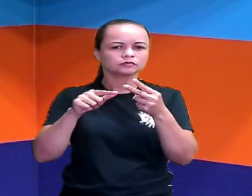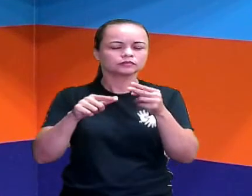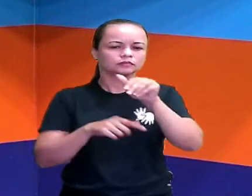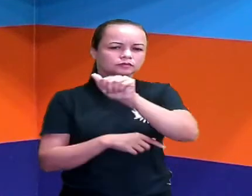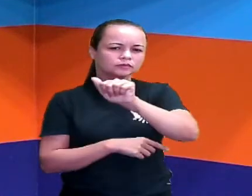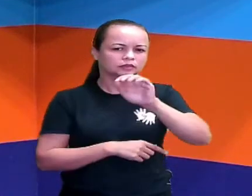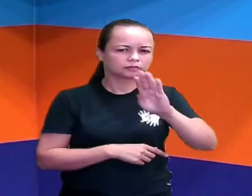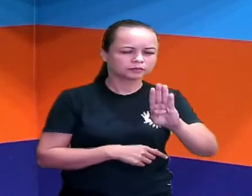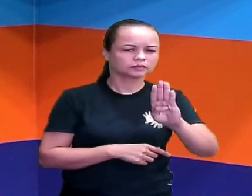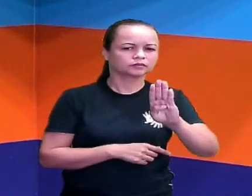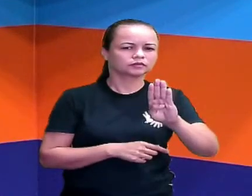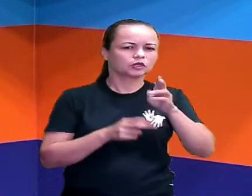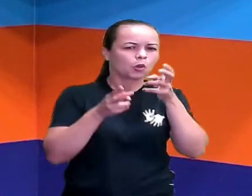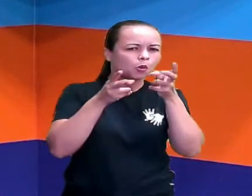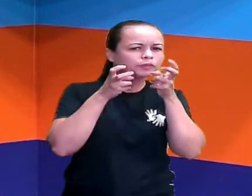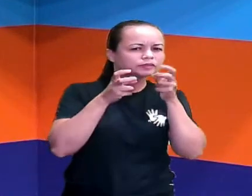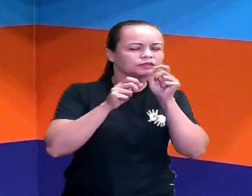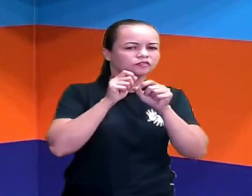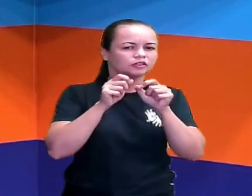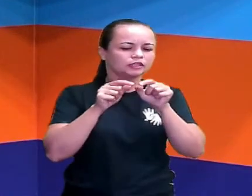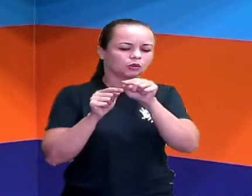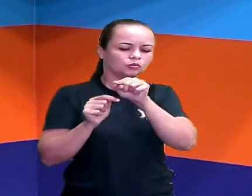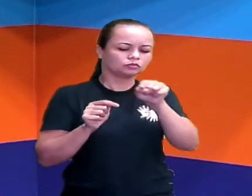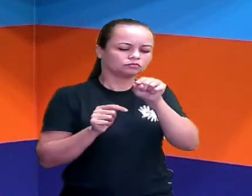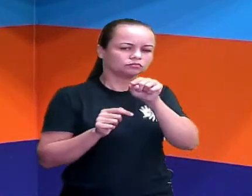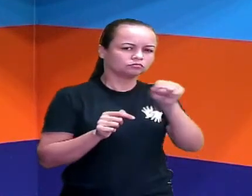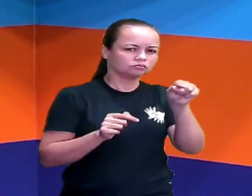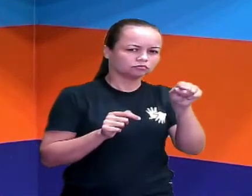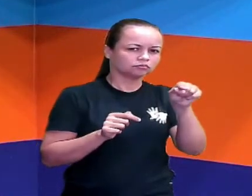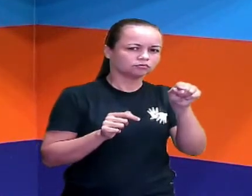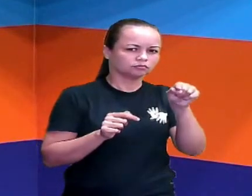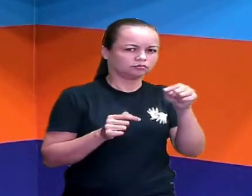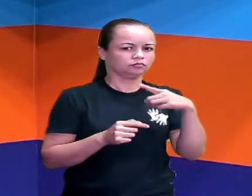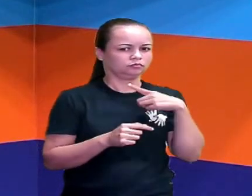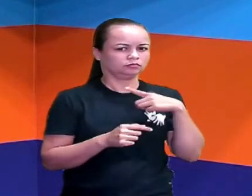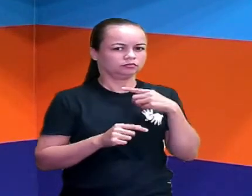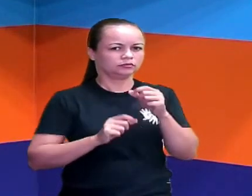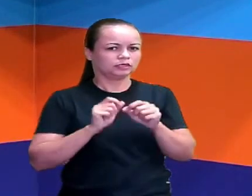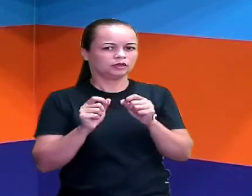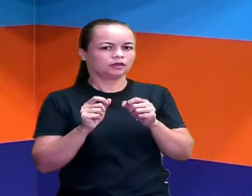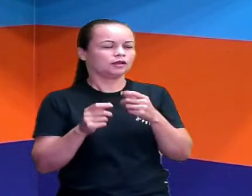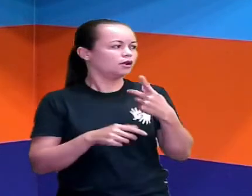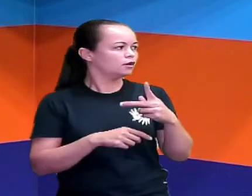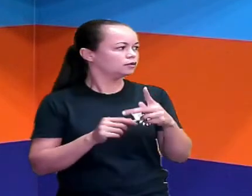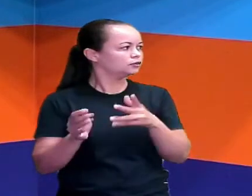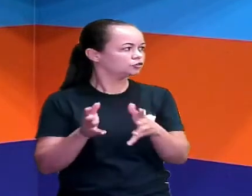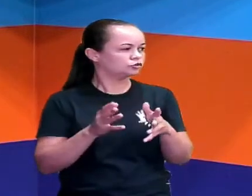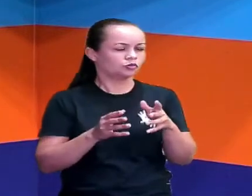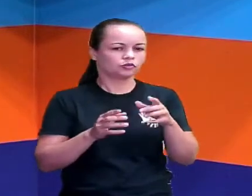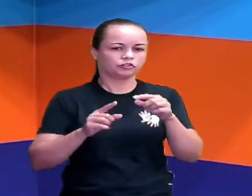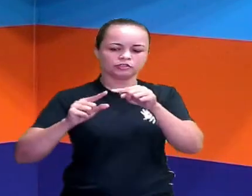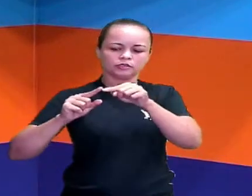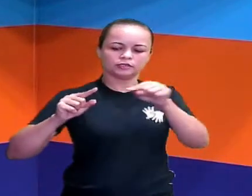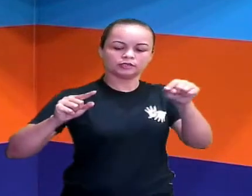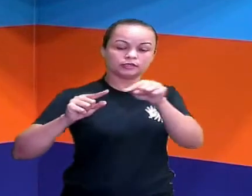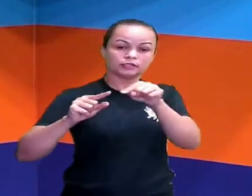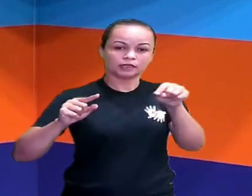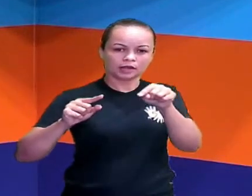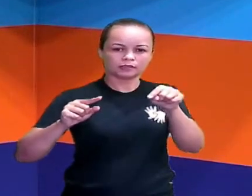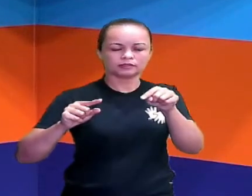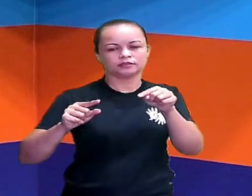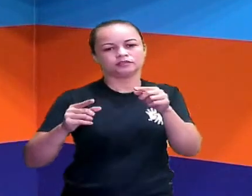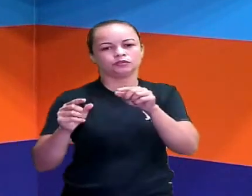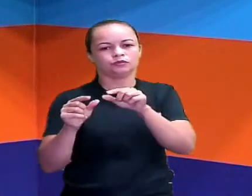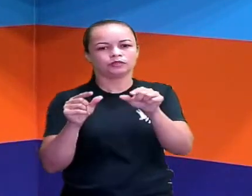AB, você observa que eu tenho 2 tracinhos, não tenho? Pronto. Então, esses meus 2 tracinhos aqui, ó, está igual ao meu